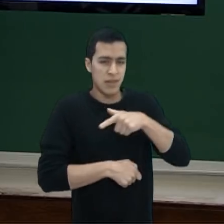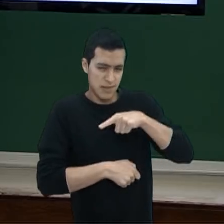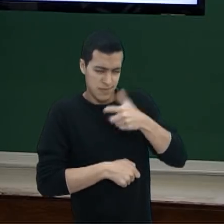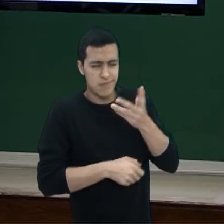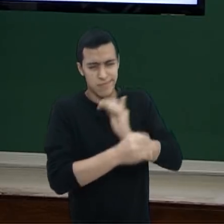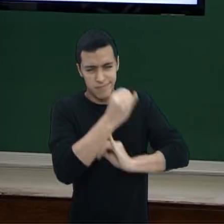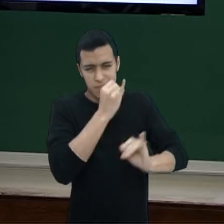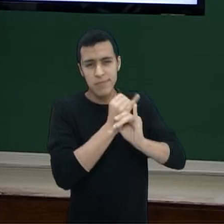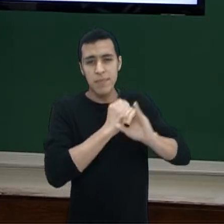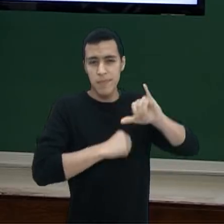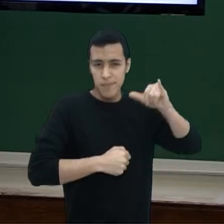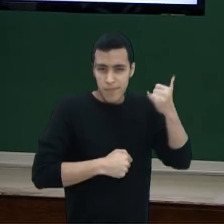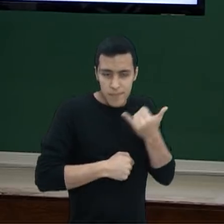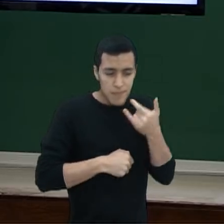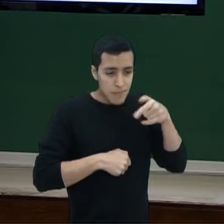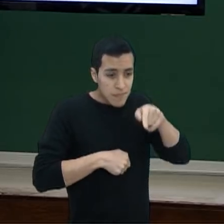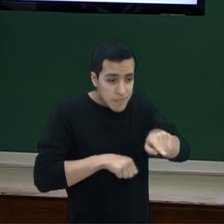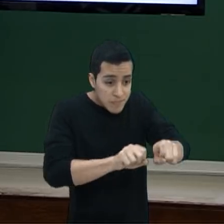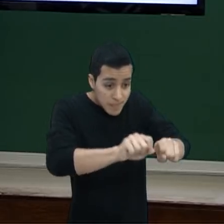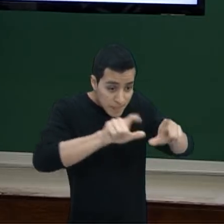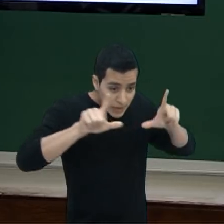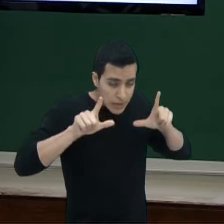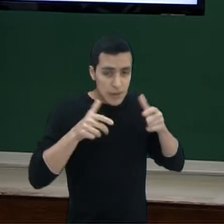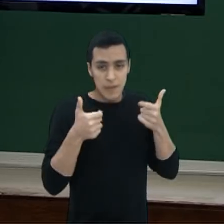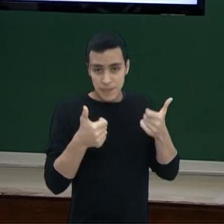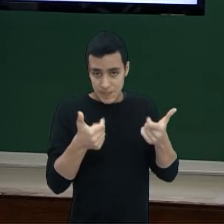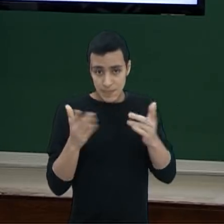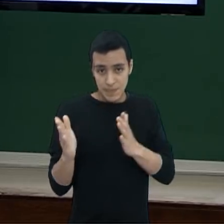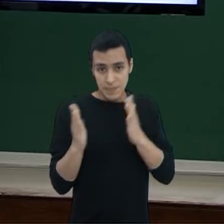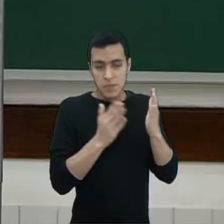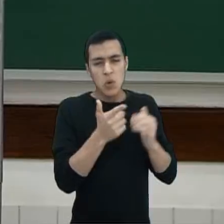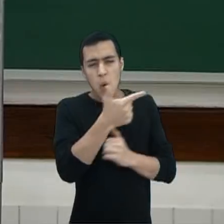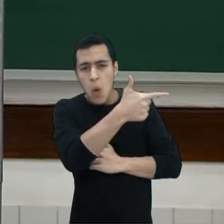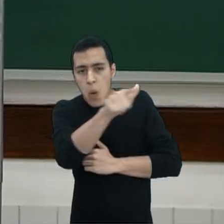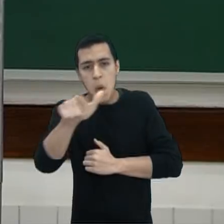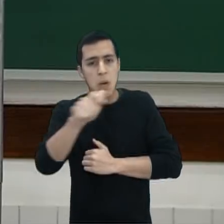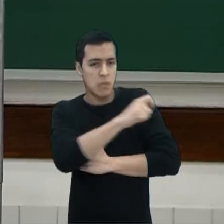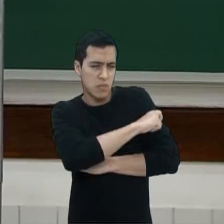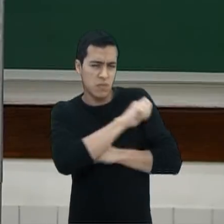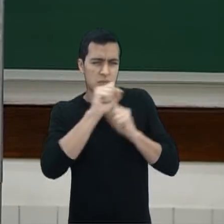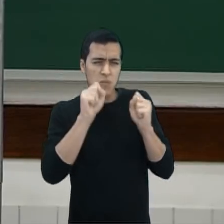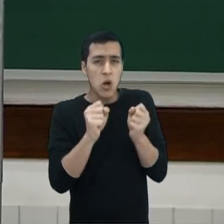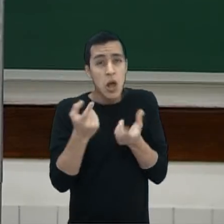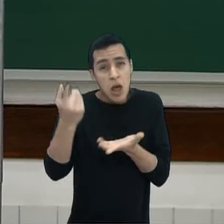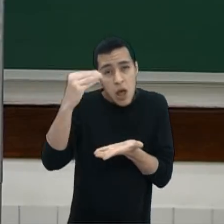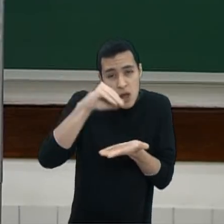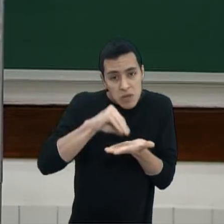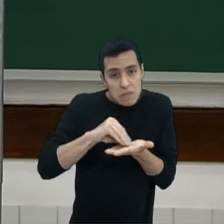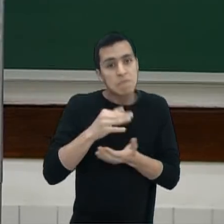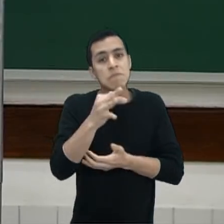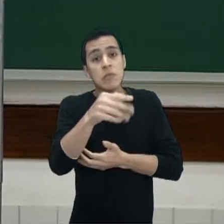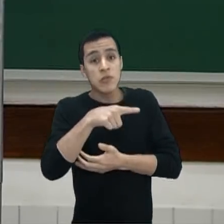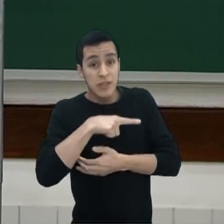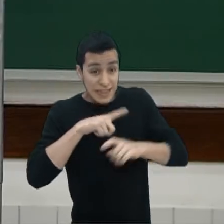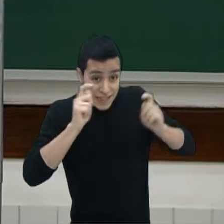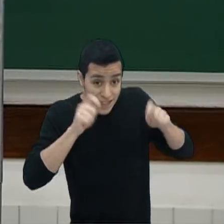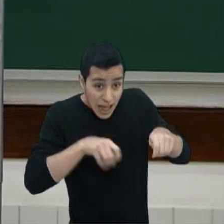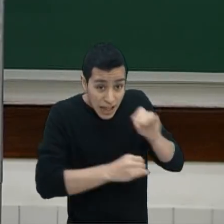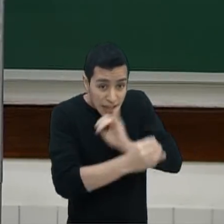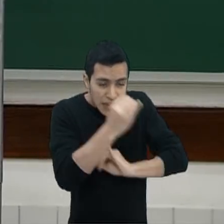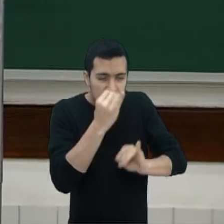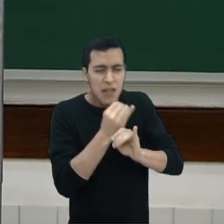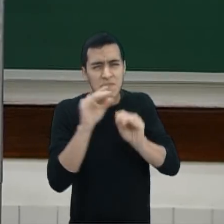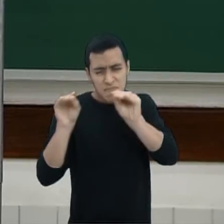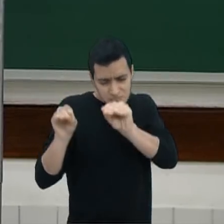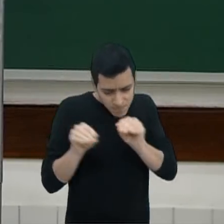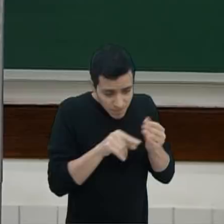aí à internet, né, ao Google Classroom, certo? Os demais alunos que não têm também podem anotar, né, e no momento que tiverem acesso poderão